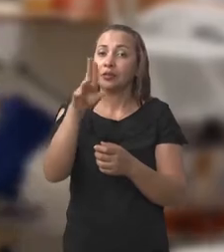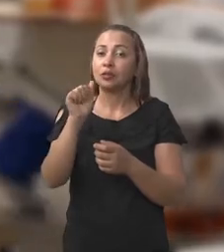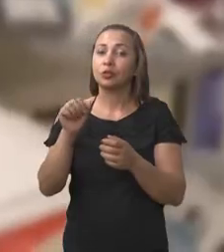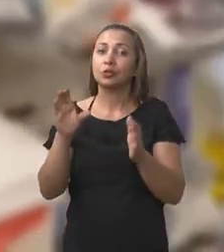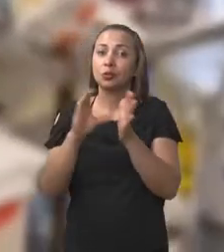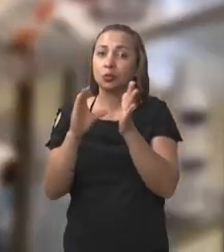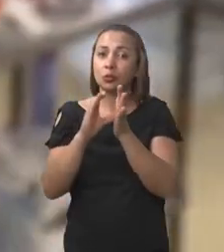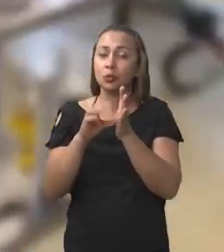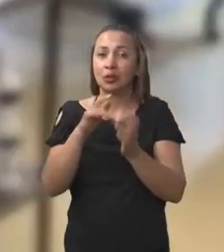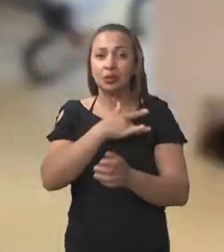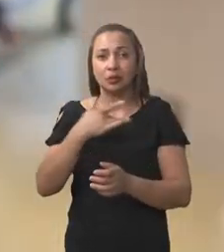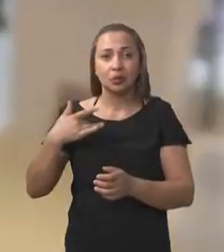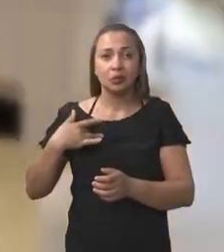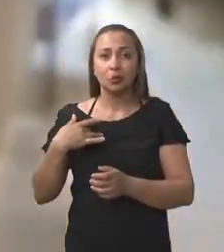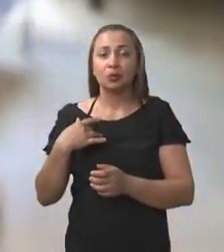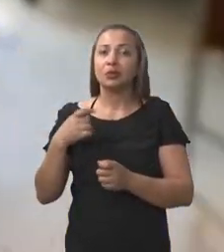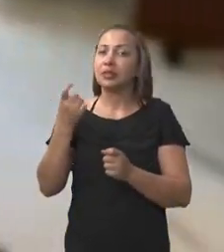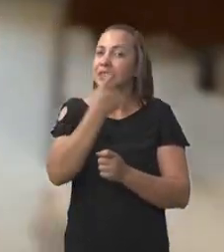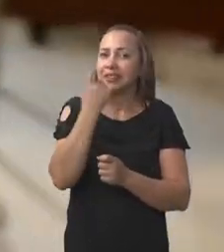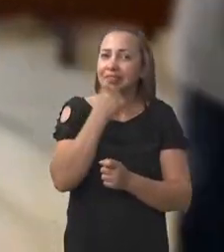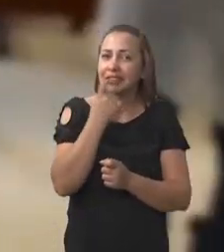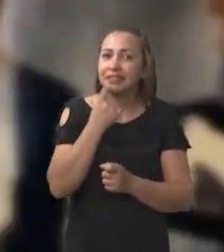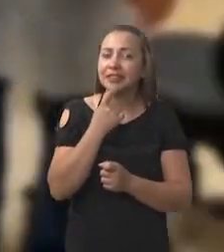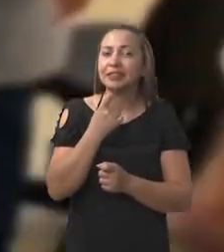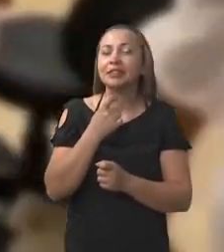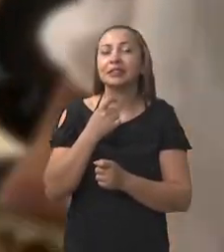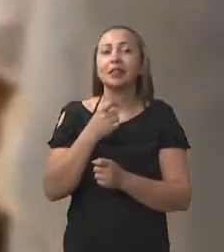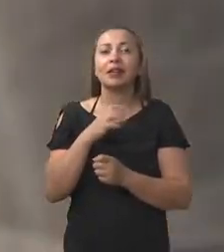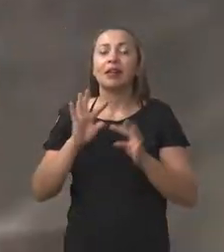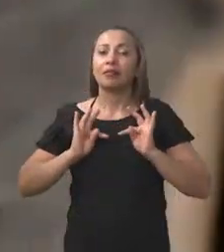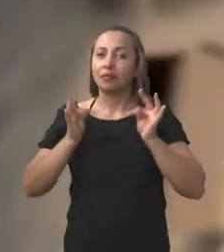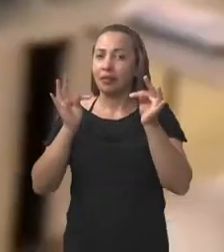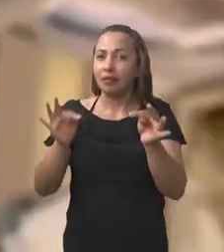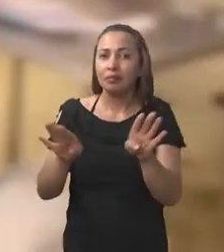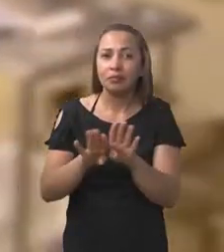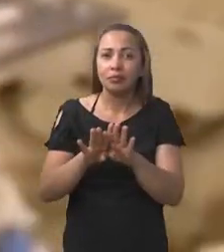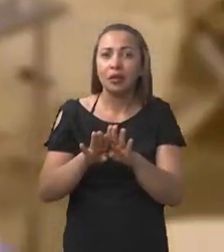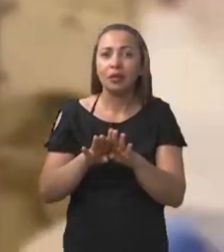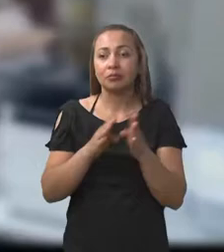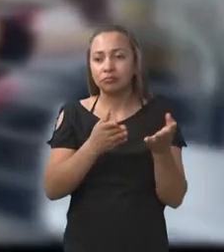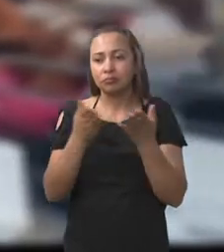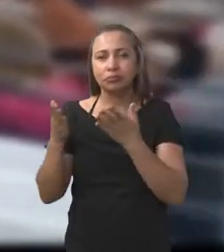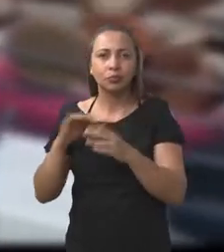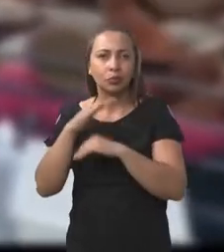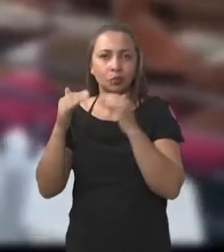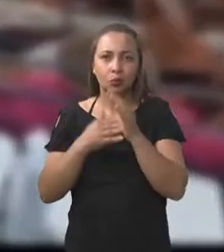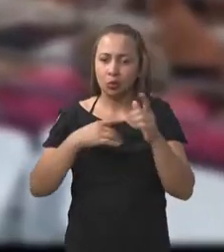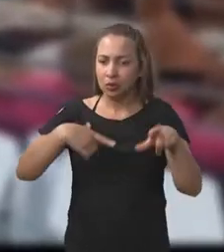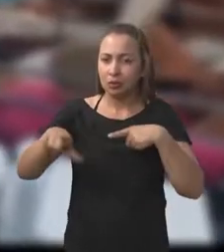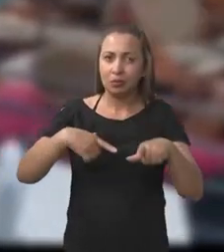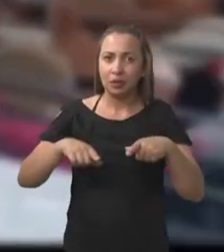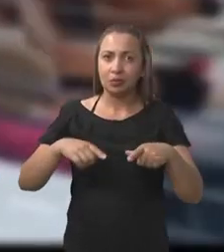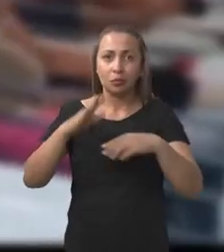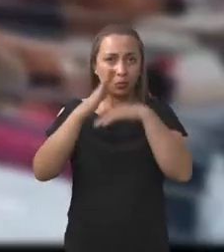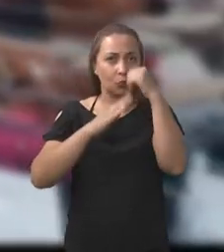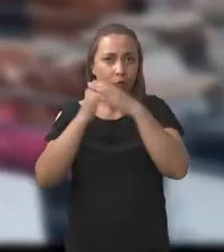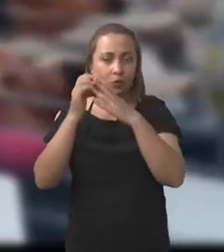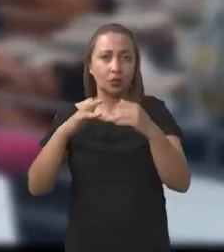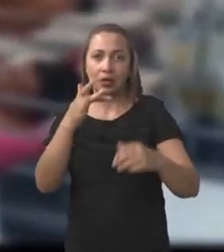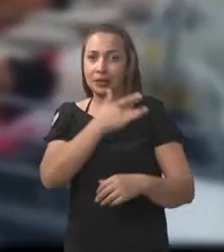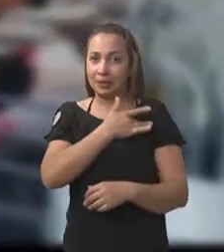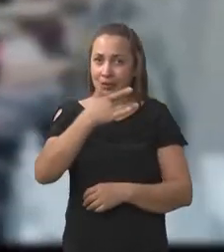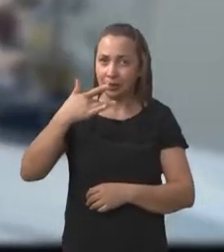maioria, técnicos de enfermagem, dentistas, teve recepcionistas também. Todos os trabalhadores